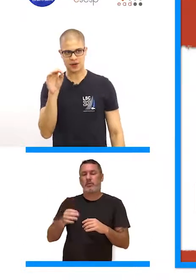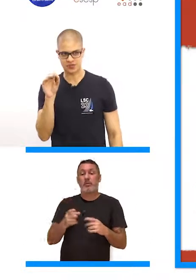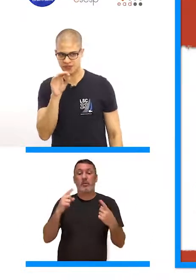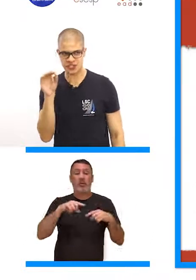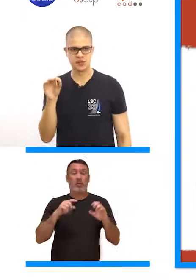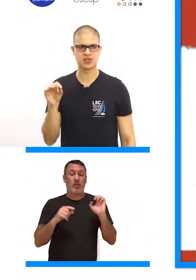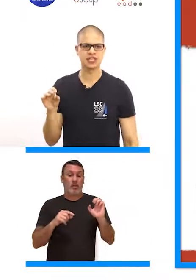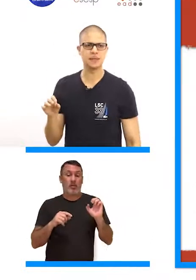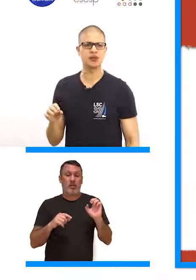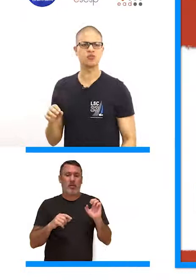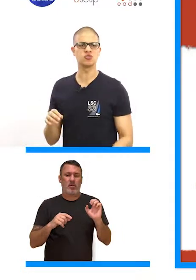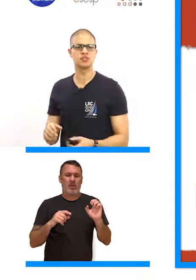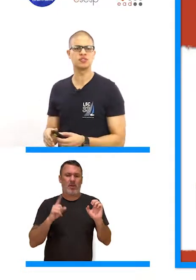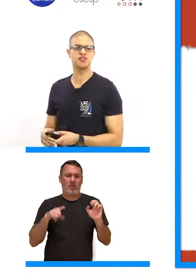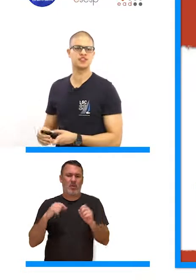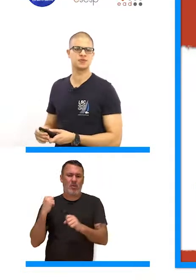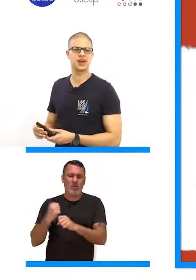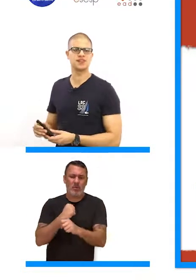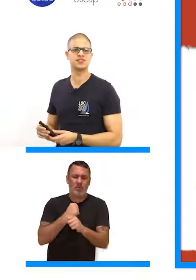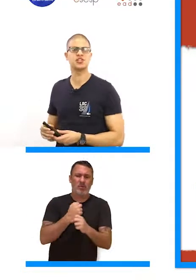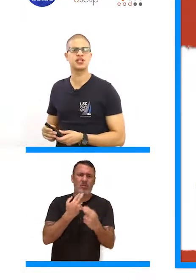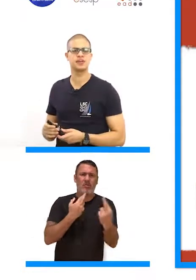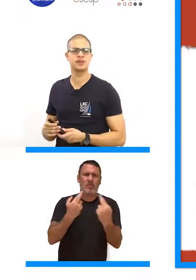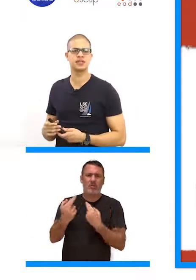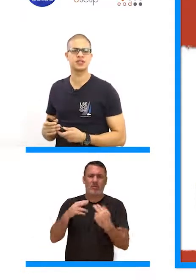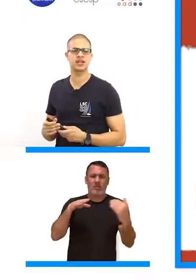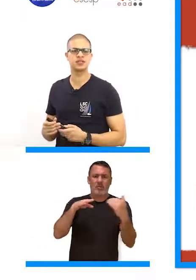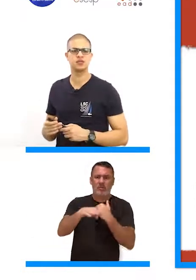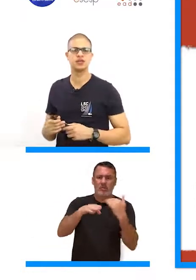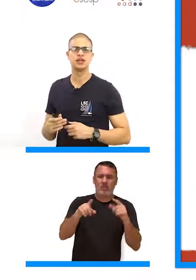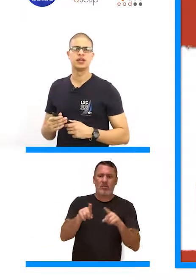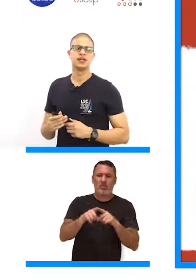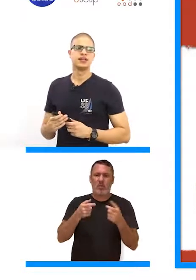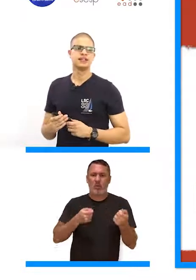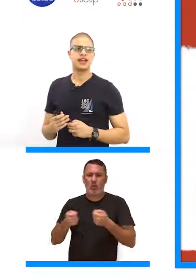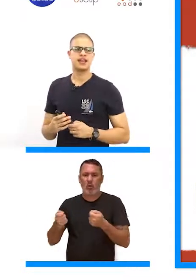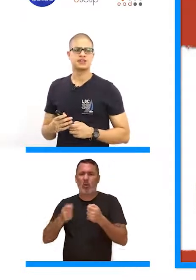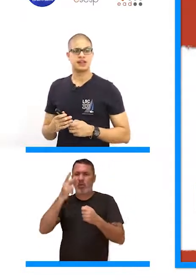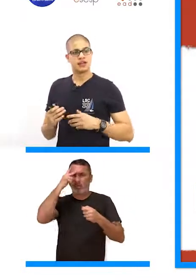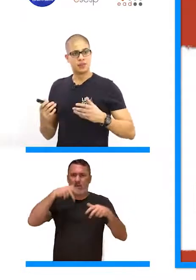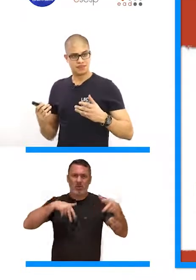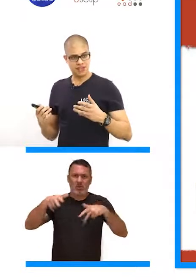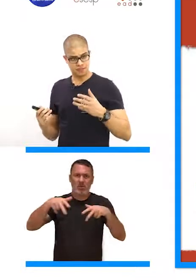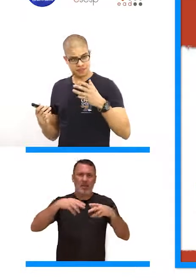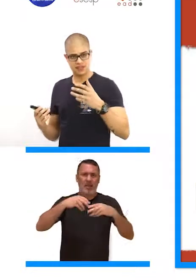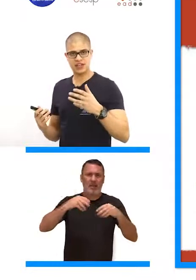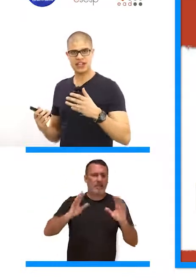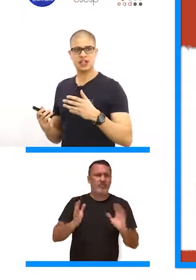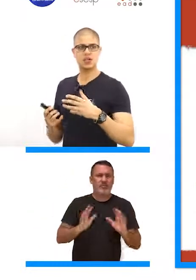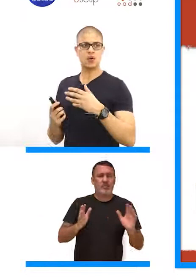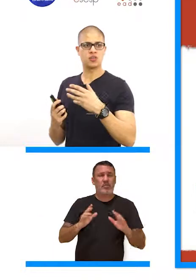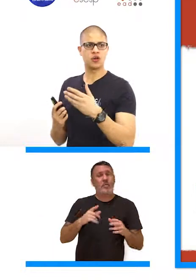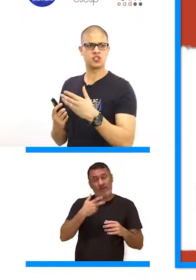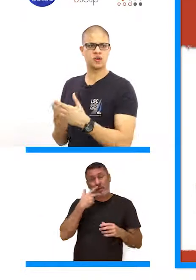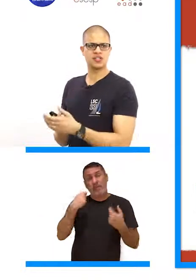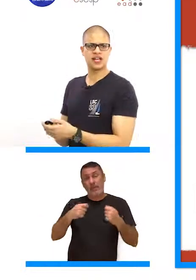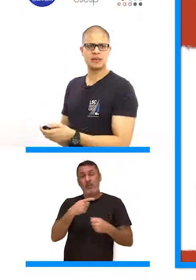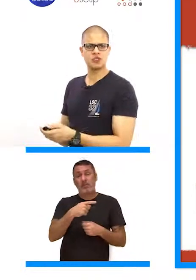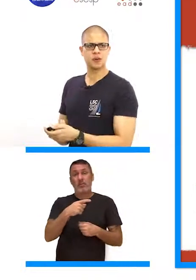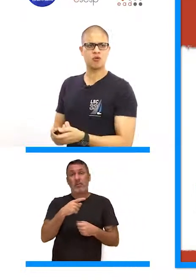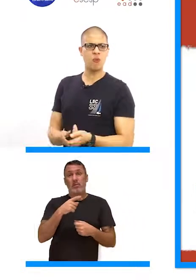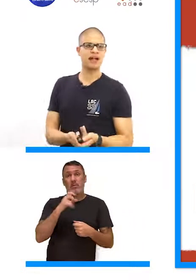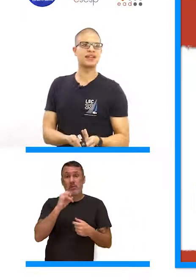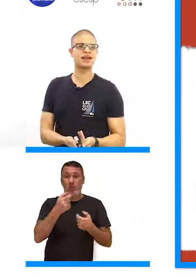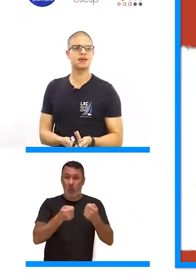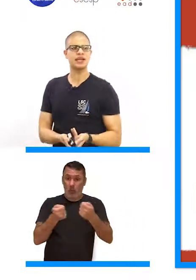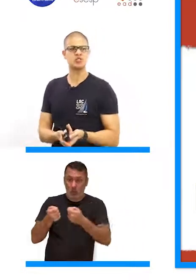só para nós fecharmos aqui, pela construção de vias expressas de gerenciamento de tráfego terrestre. Mas, na verdade, é o que nós precisaremos